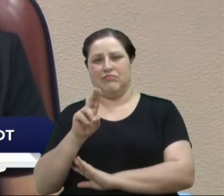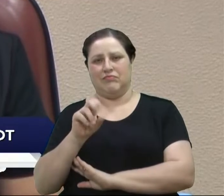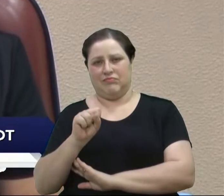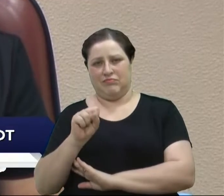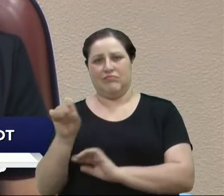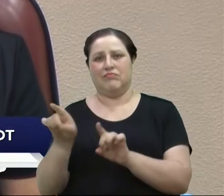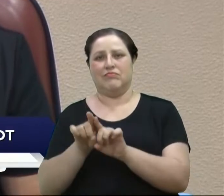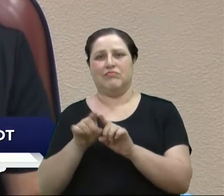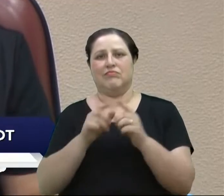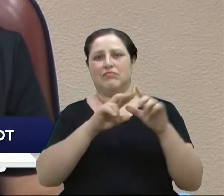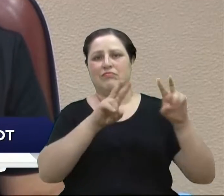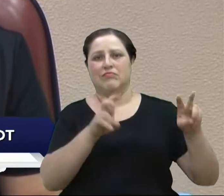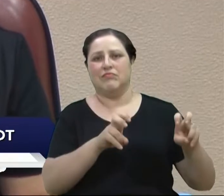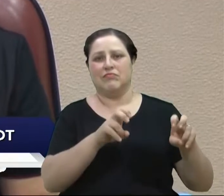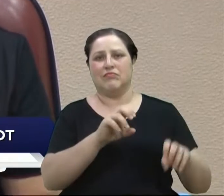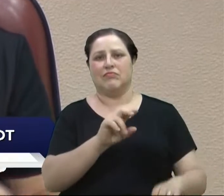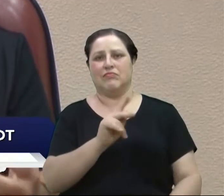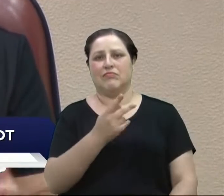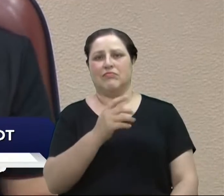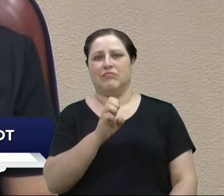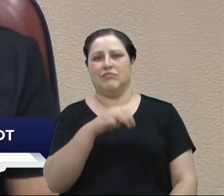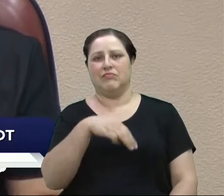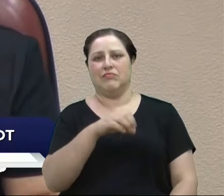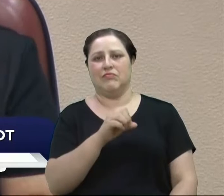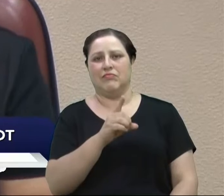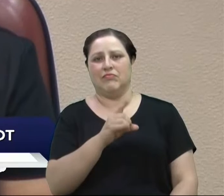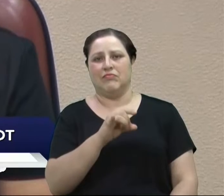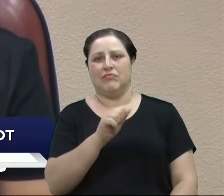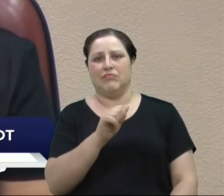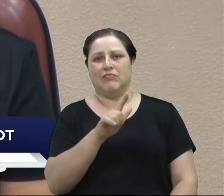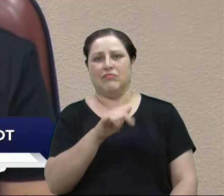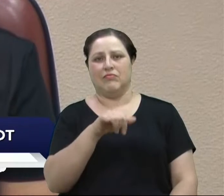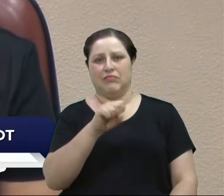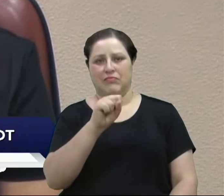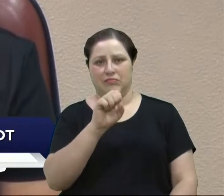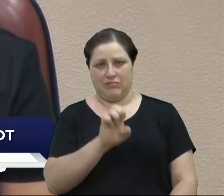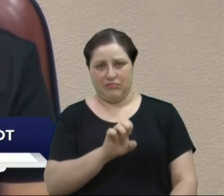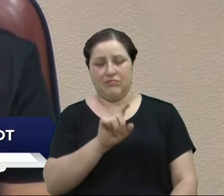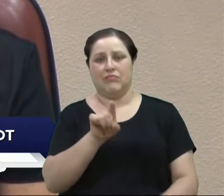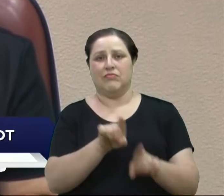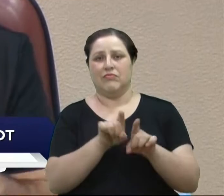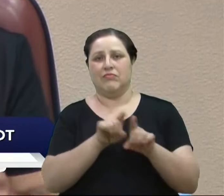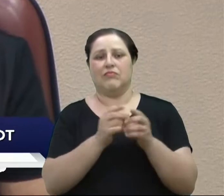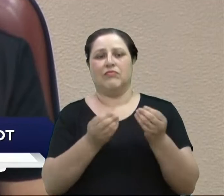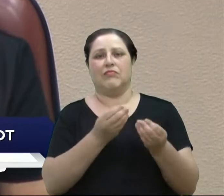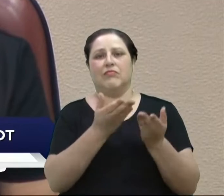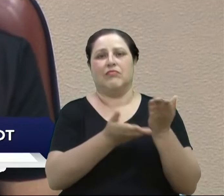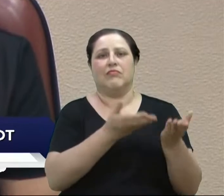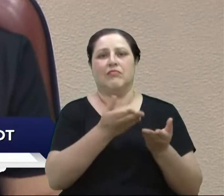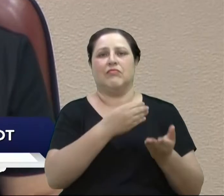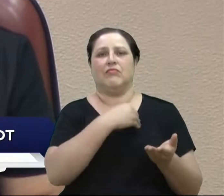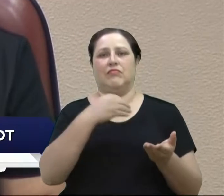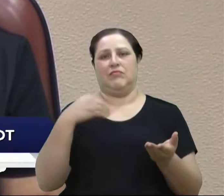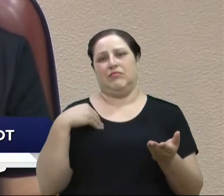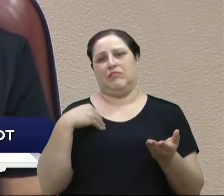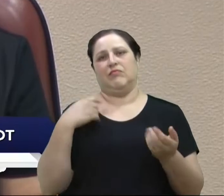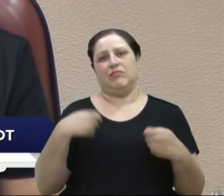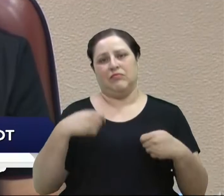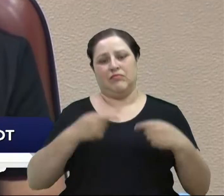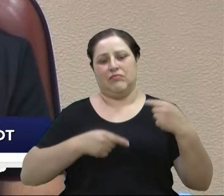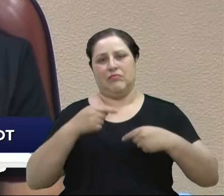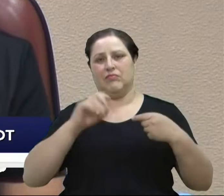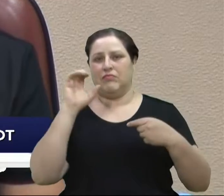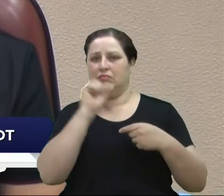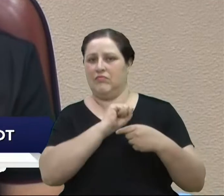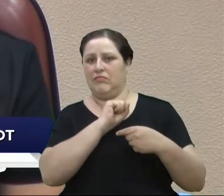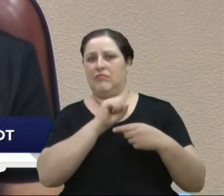de exames, né, das consultas. Então nós precisamos estabelecer um debate objetivo, né, mas que a gente possa